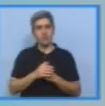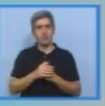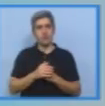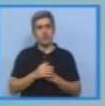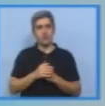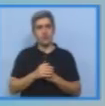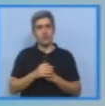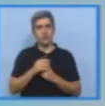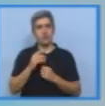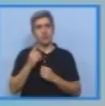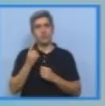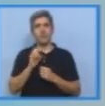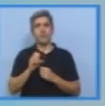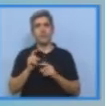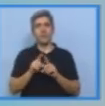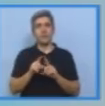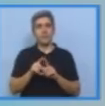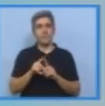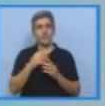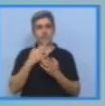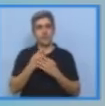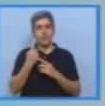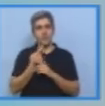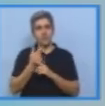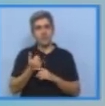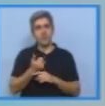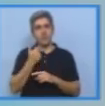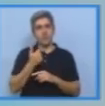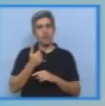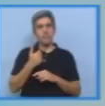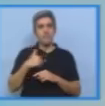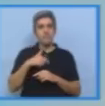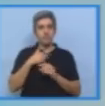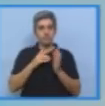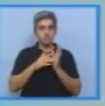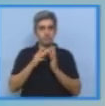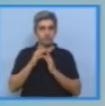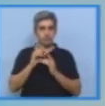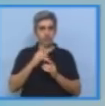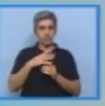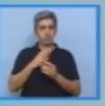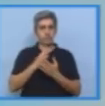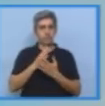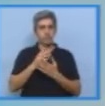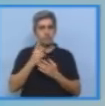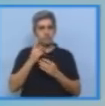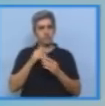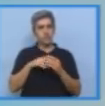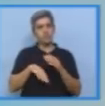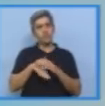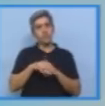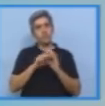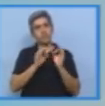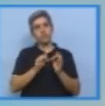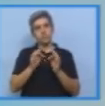de certa maneira, dá-lhe uma coisa melhor. Ou seja, Jesus, para nós, não quer ser meramente um curandeiro que